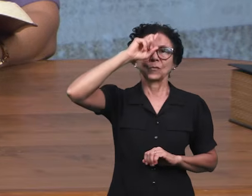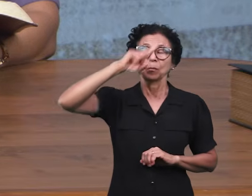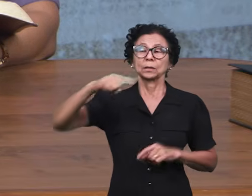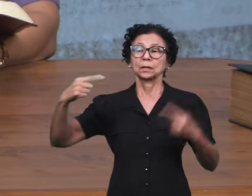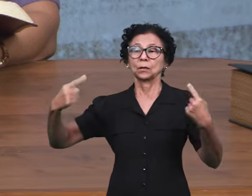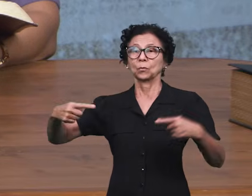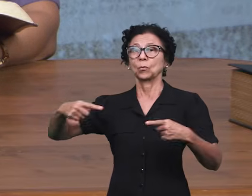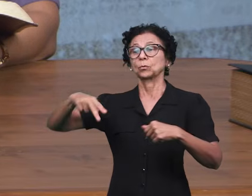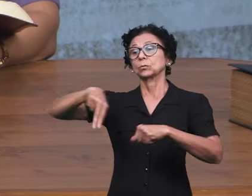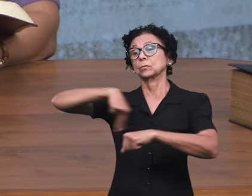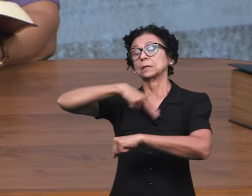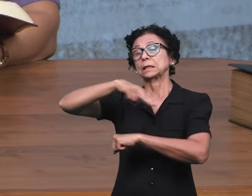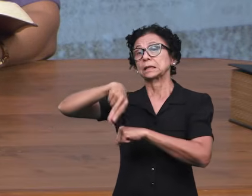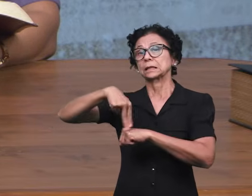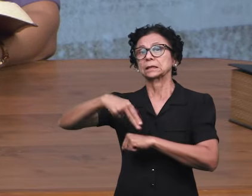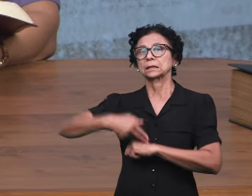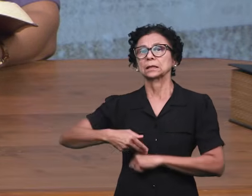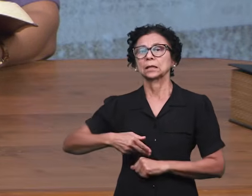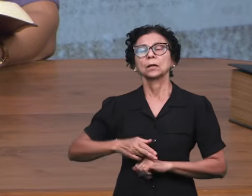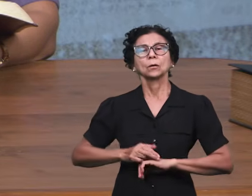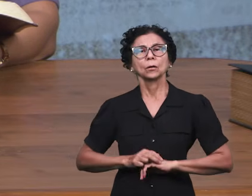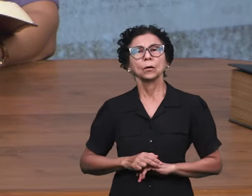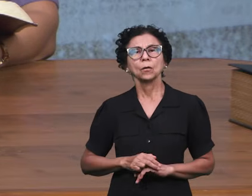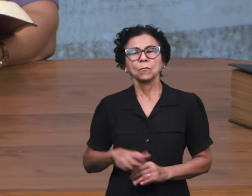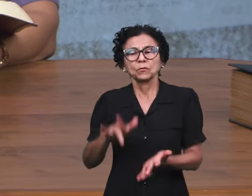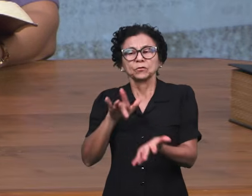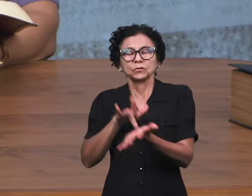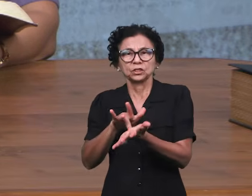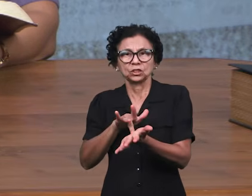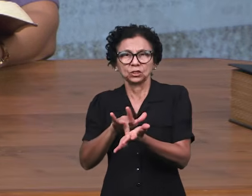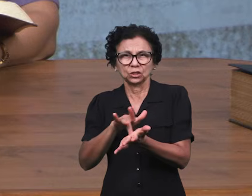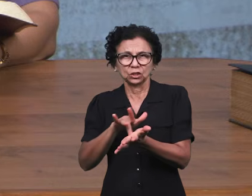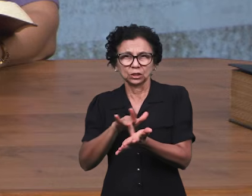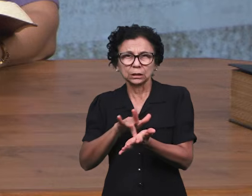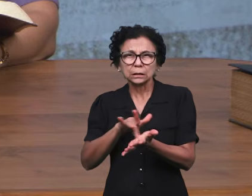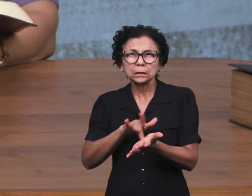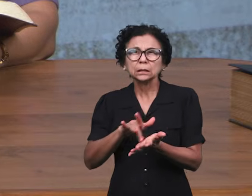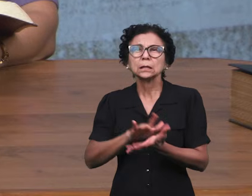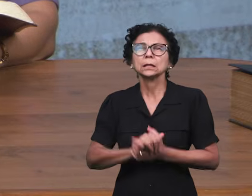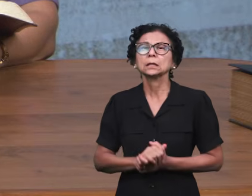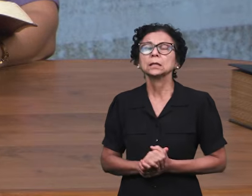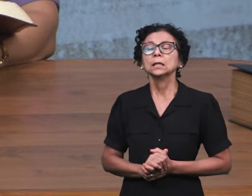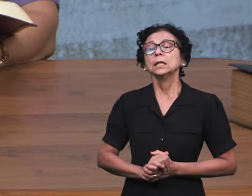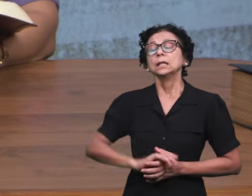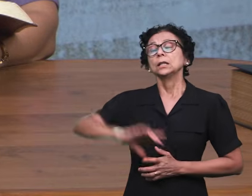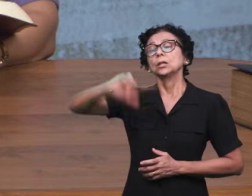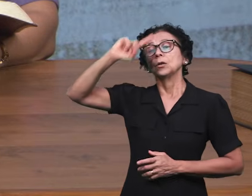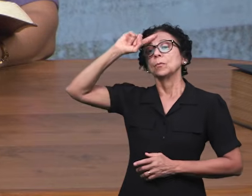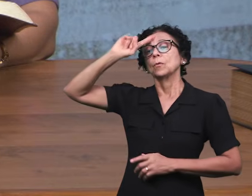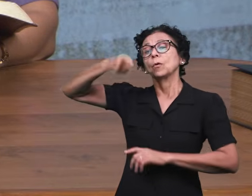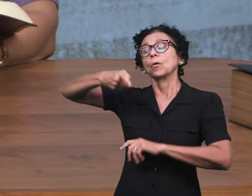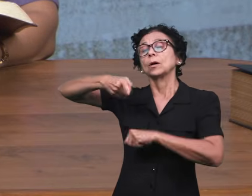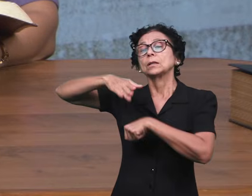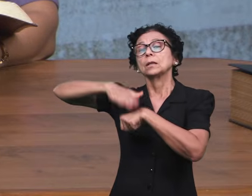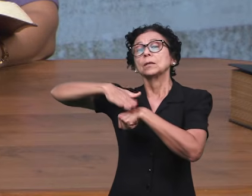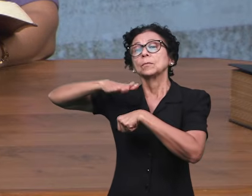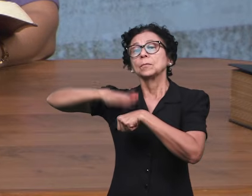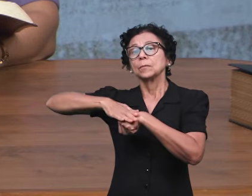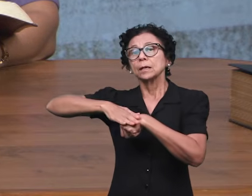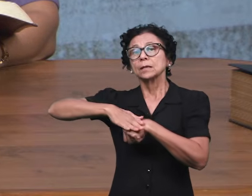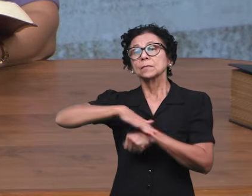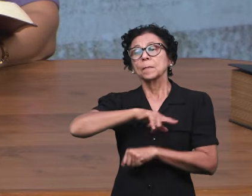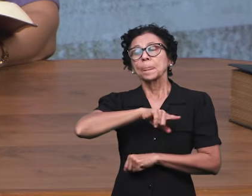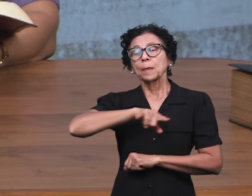nação hipócrita, e contra o povo do meu furor lhe darei ordem, para que lhe roube